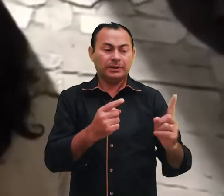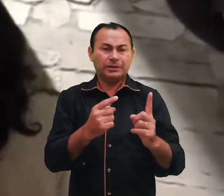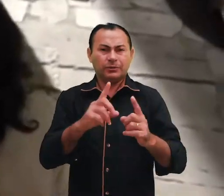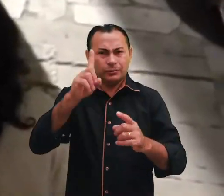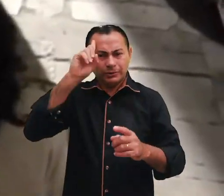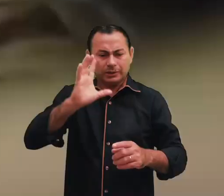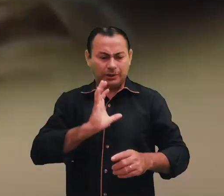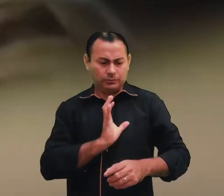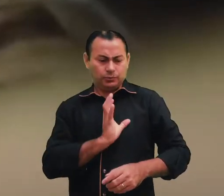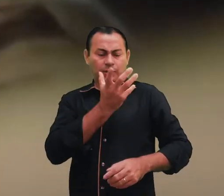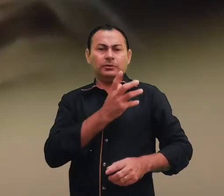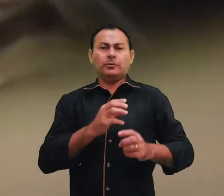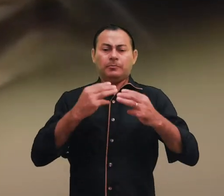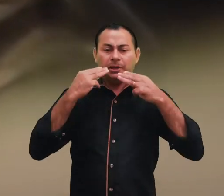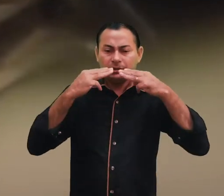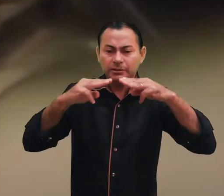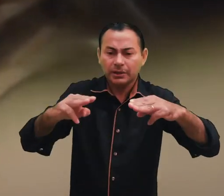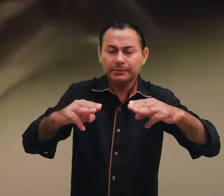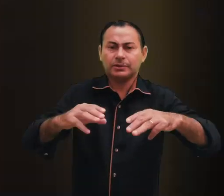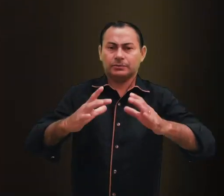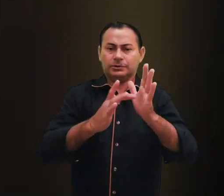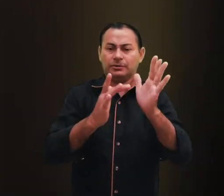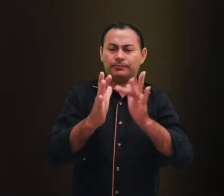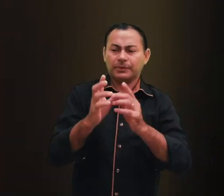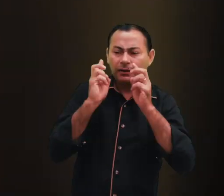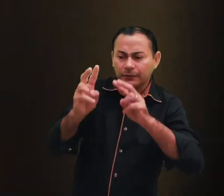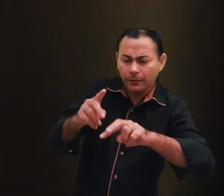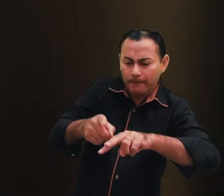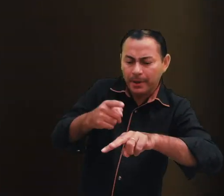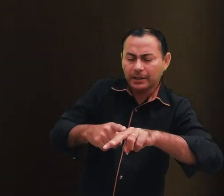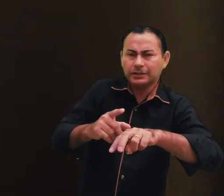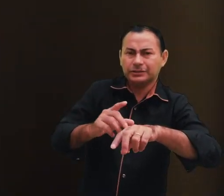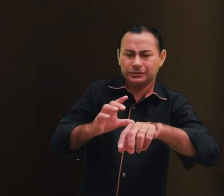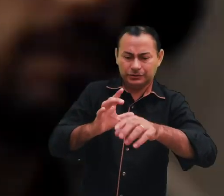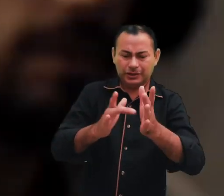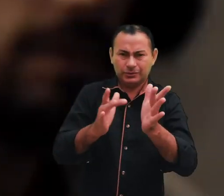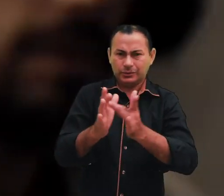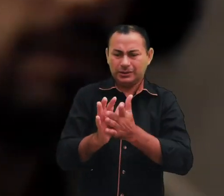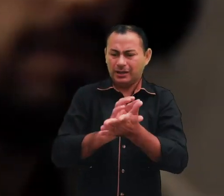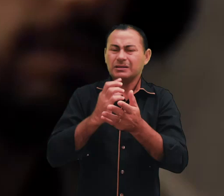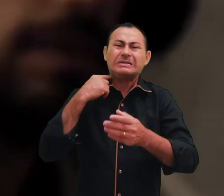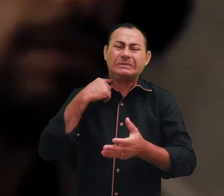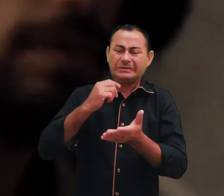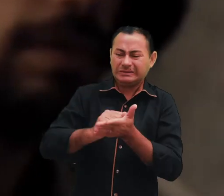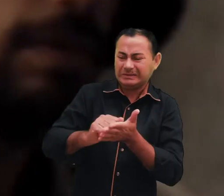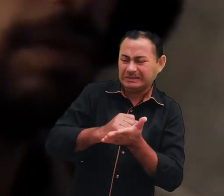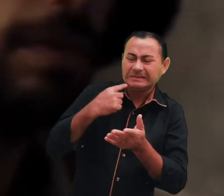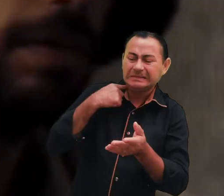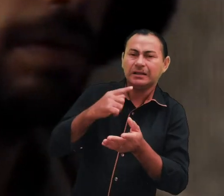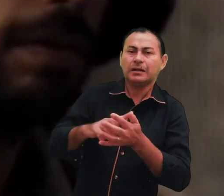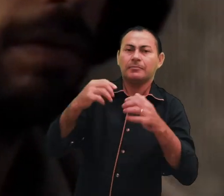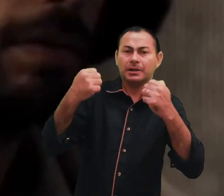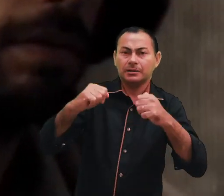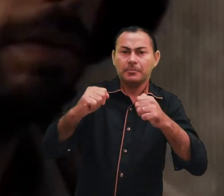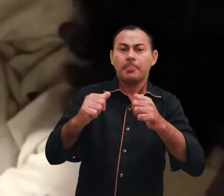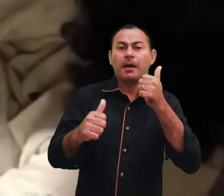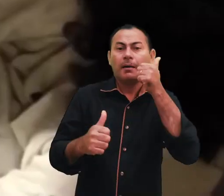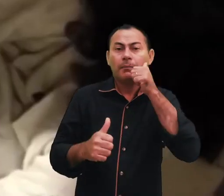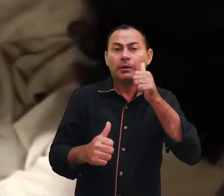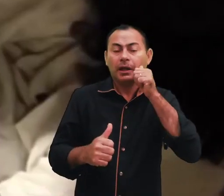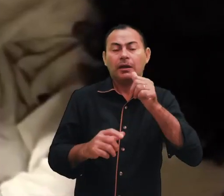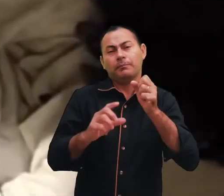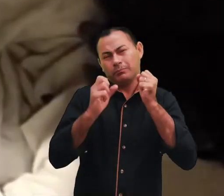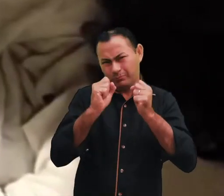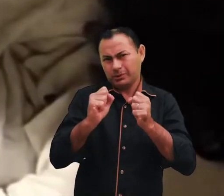se convertido através do ministério de Jesus, viu que os pés de Jesus não tinham sido lavados. É possível que ela fosse